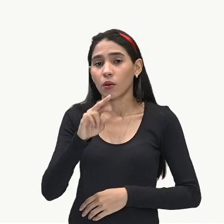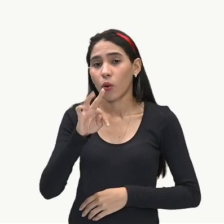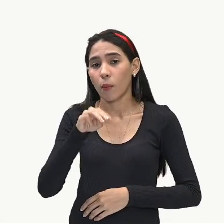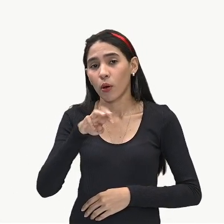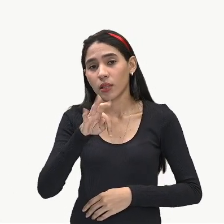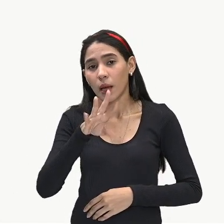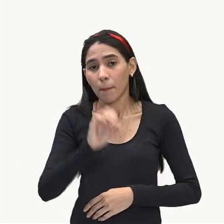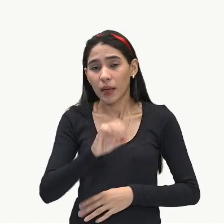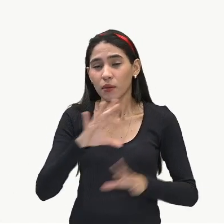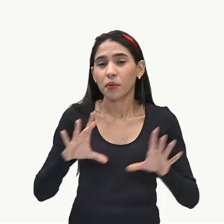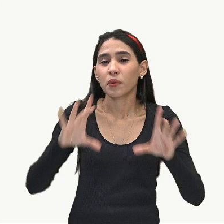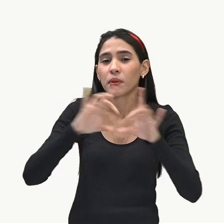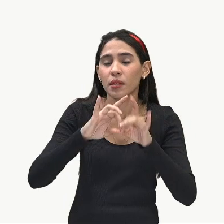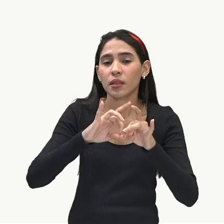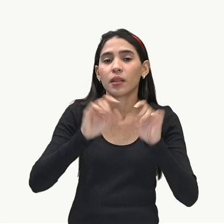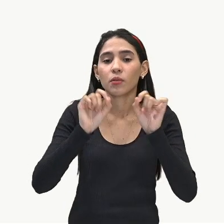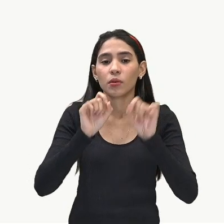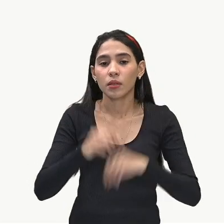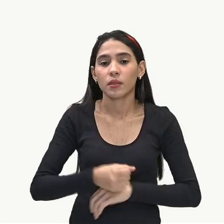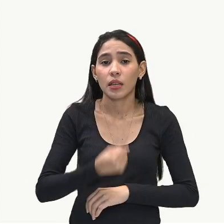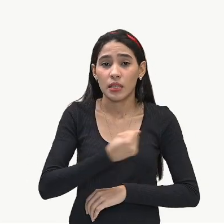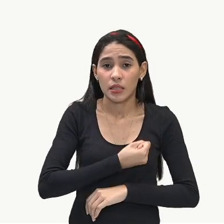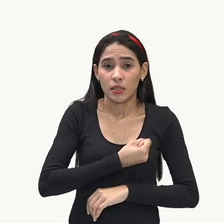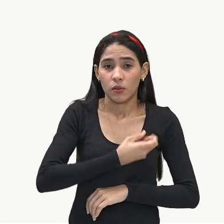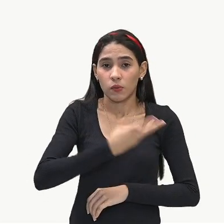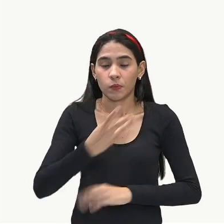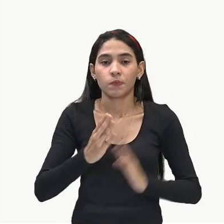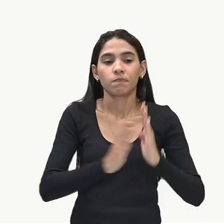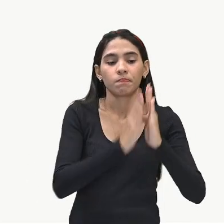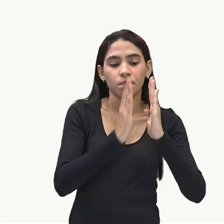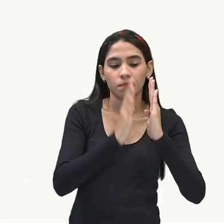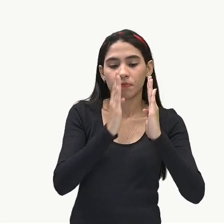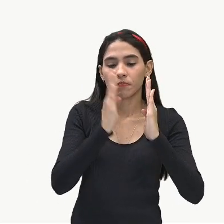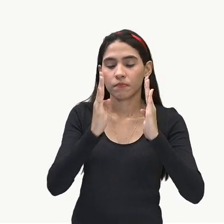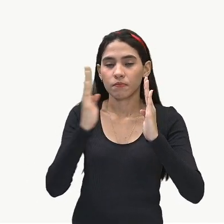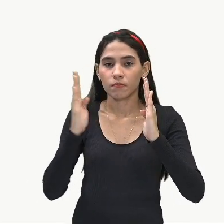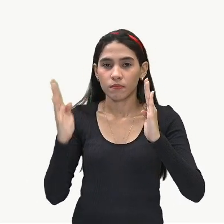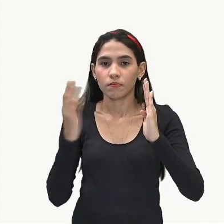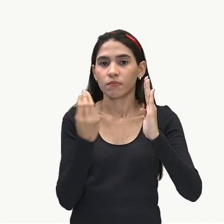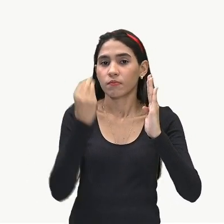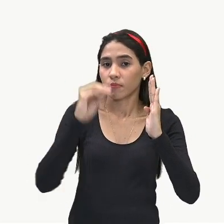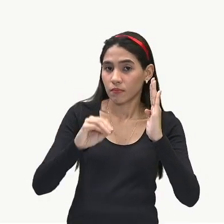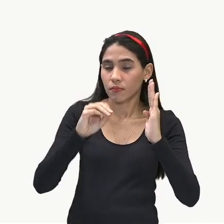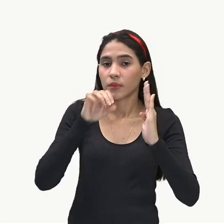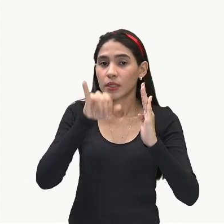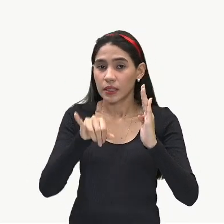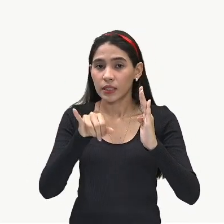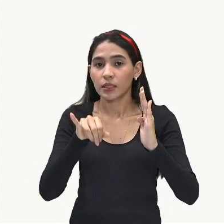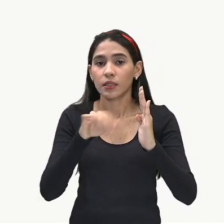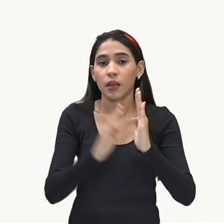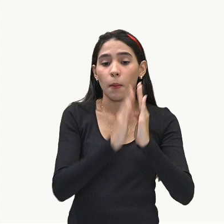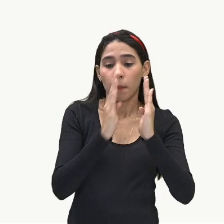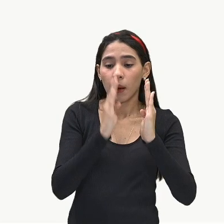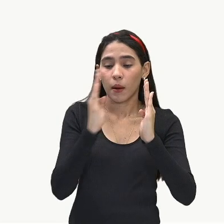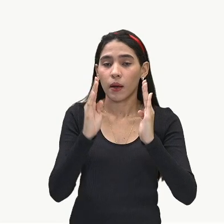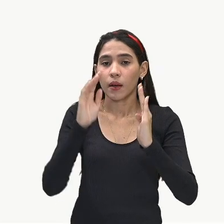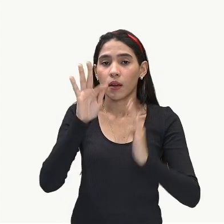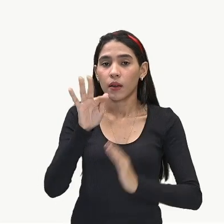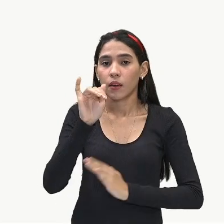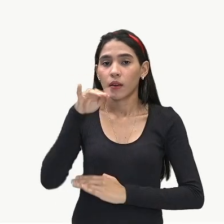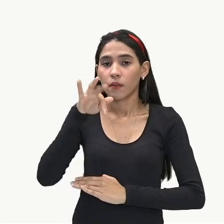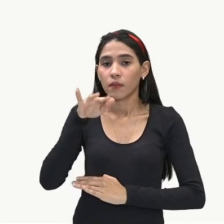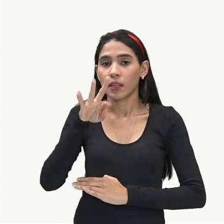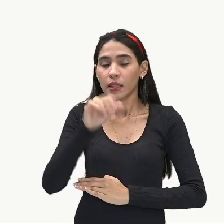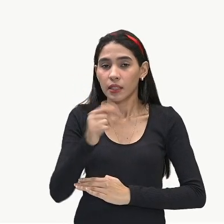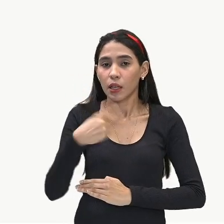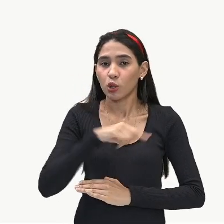aqui à questão de ela ser uma sequência finita ou infinita. Tá? Se ela for uma sequência finita, claro, nós